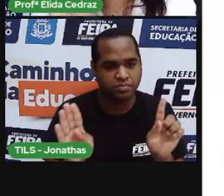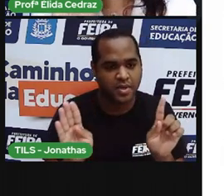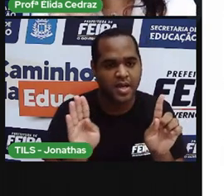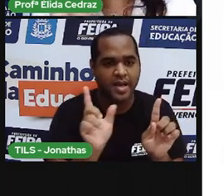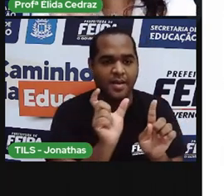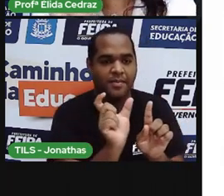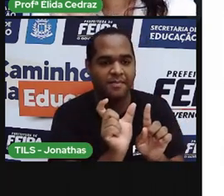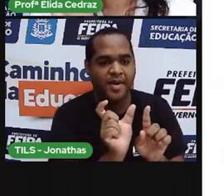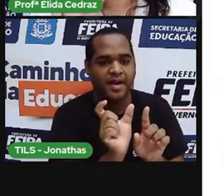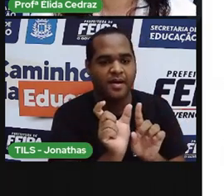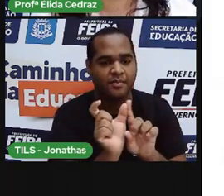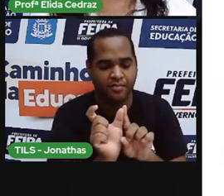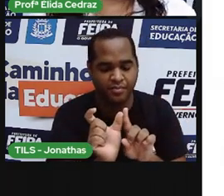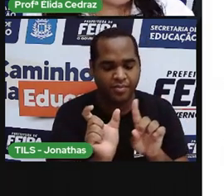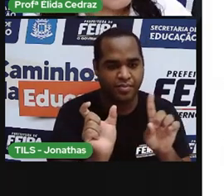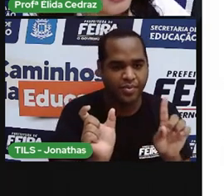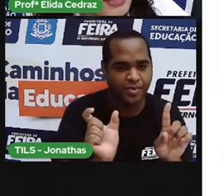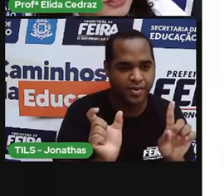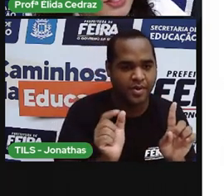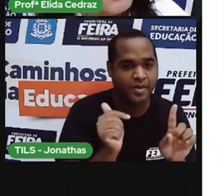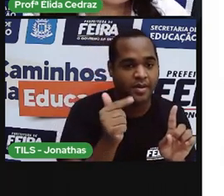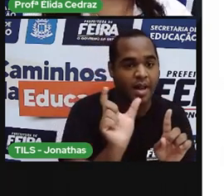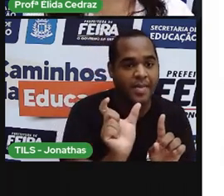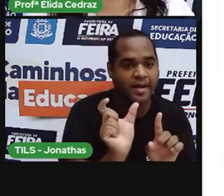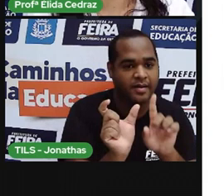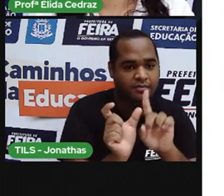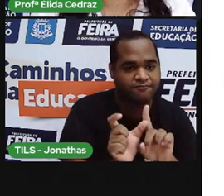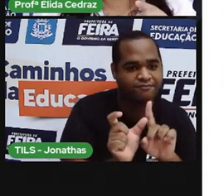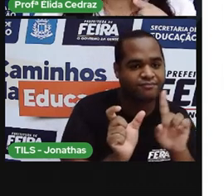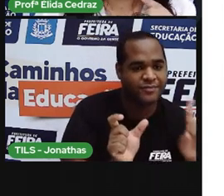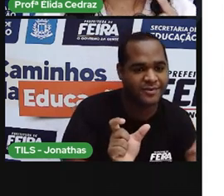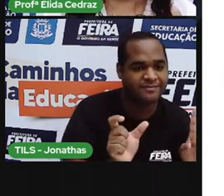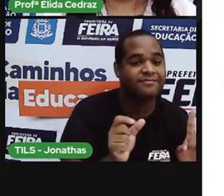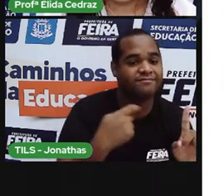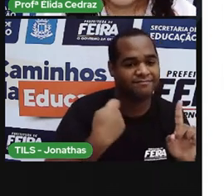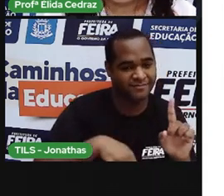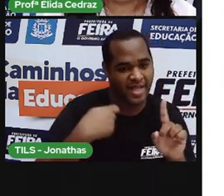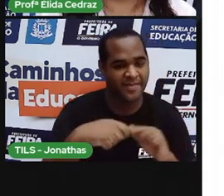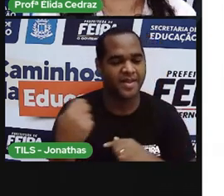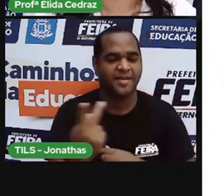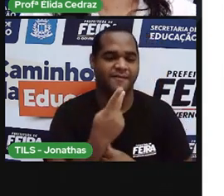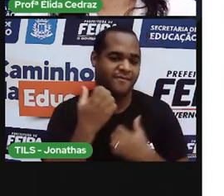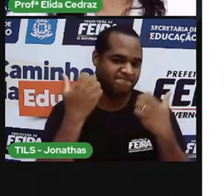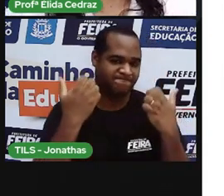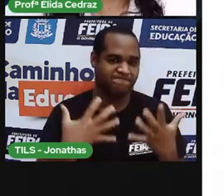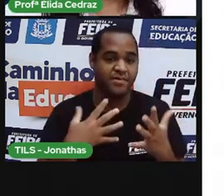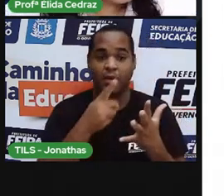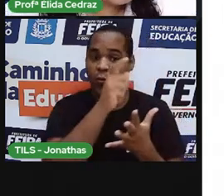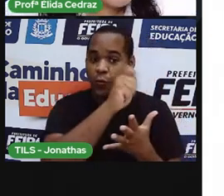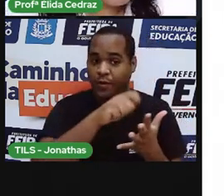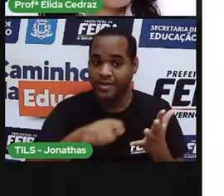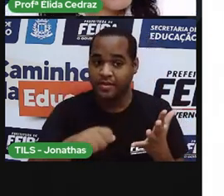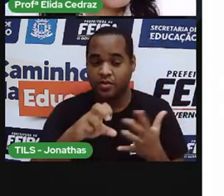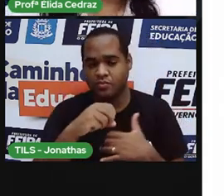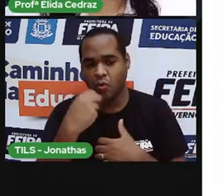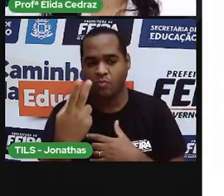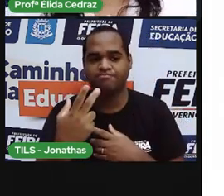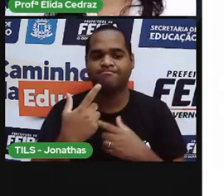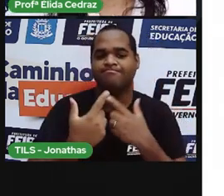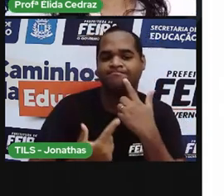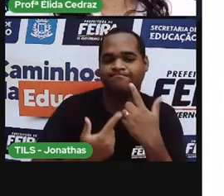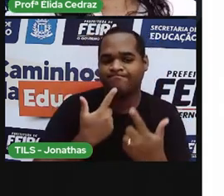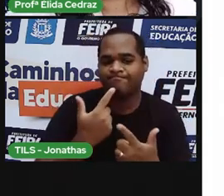as palavras escritas ou faladas. Você já